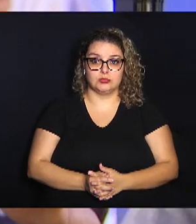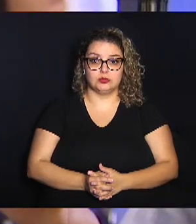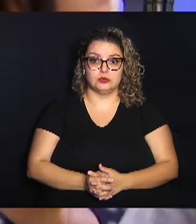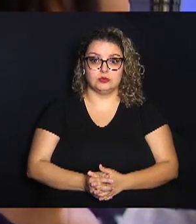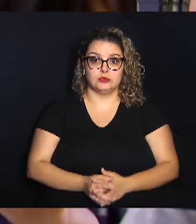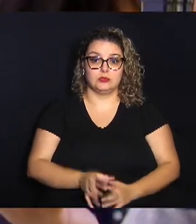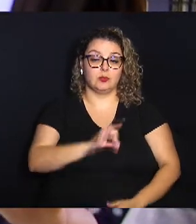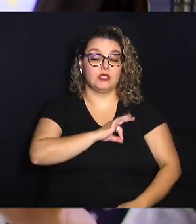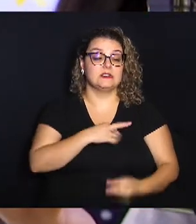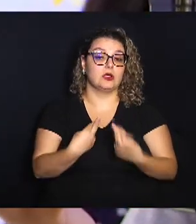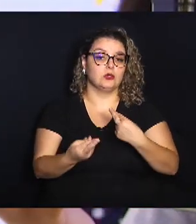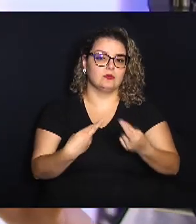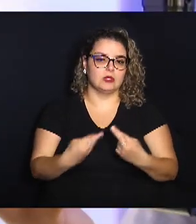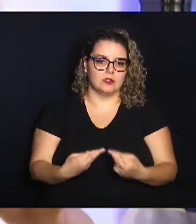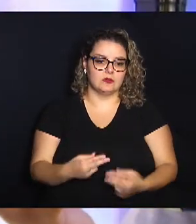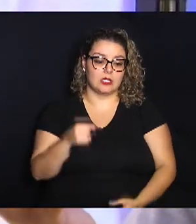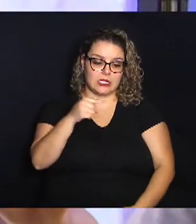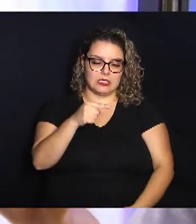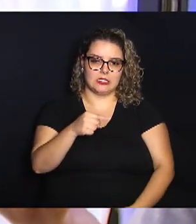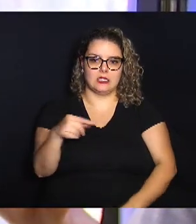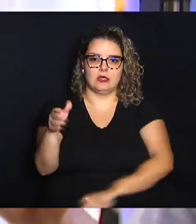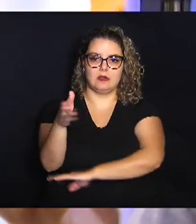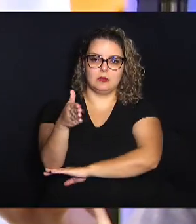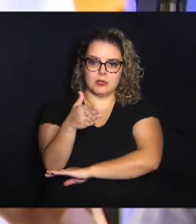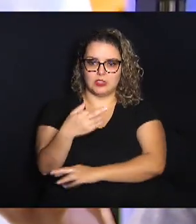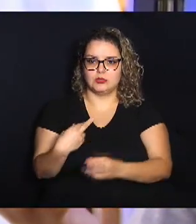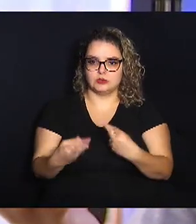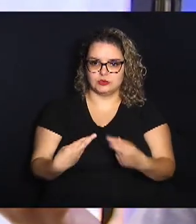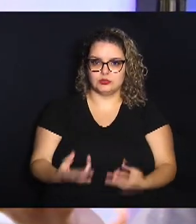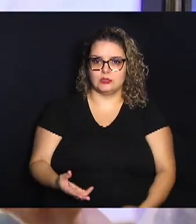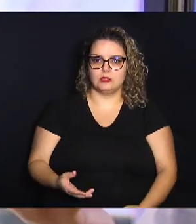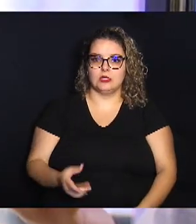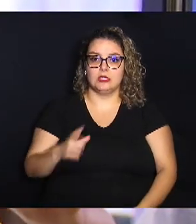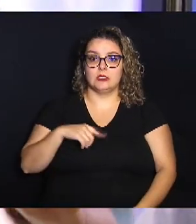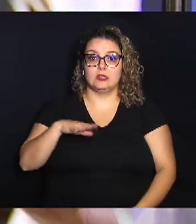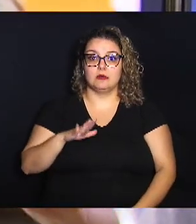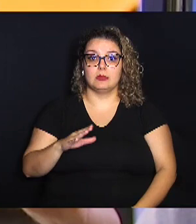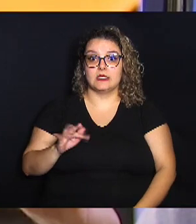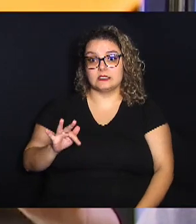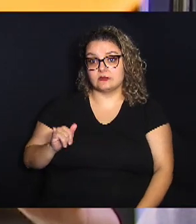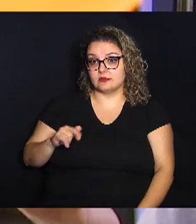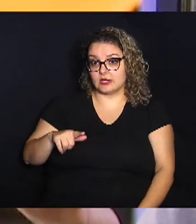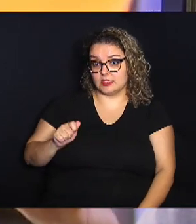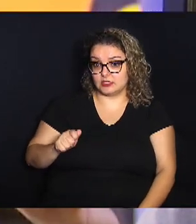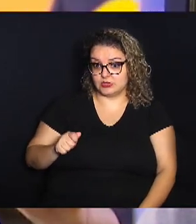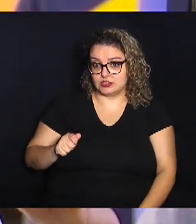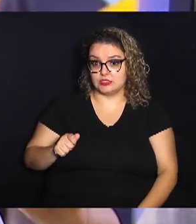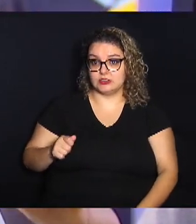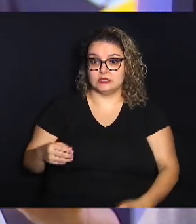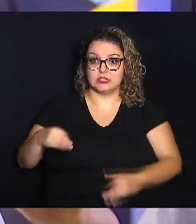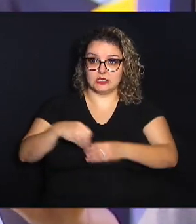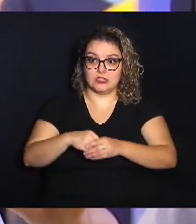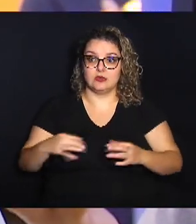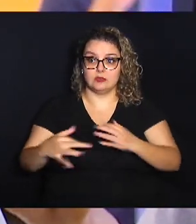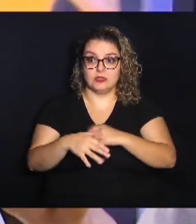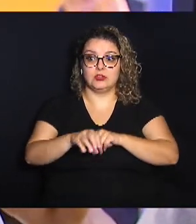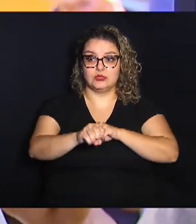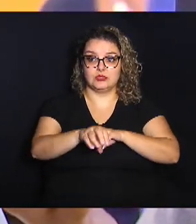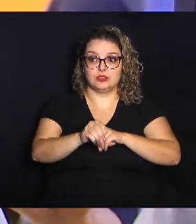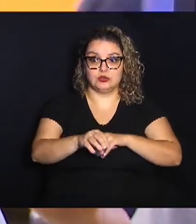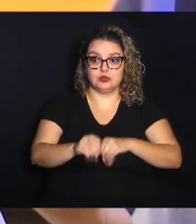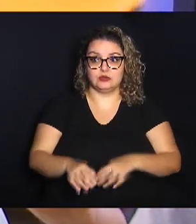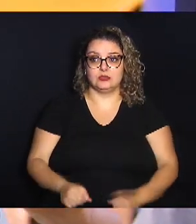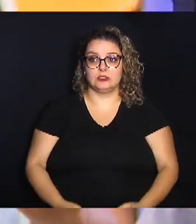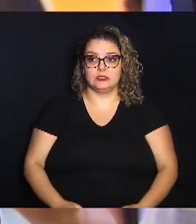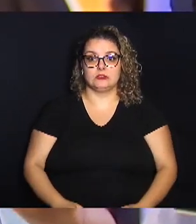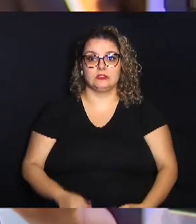dos Bandeirantes, de colocar mais faixas dentro do nosso perímetro municipal de educação de trânsito, Porque